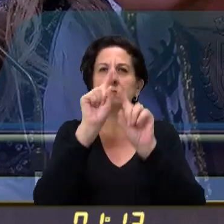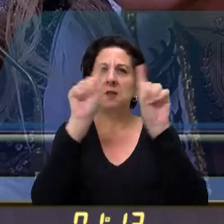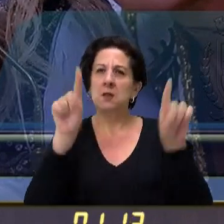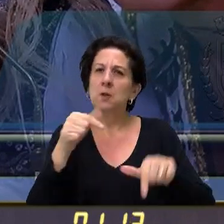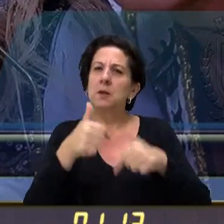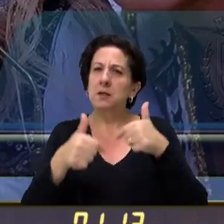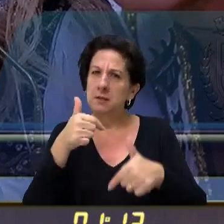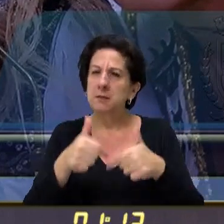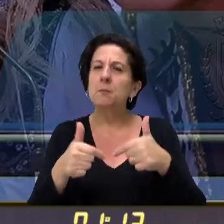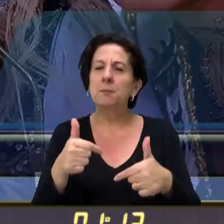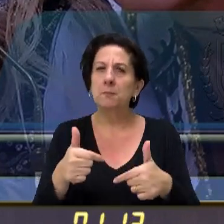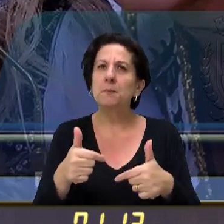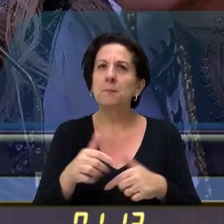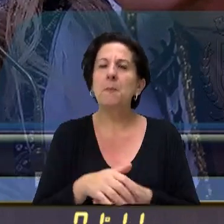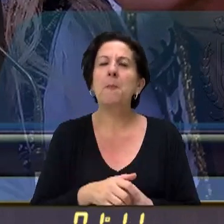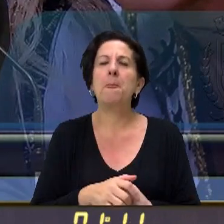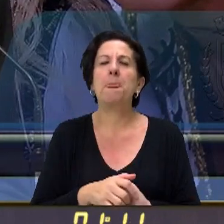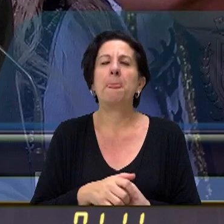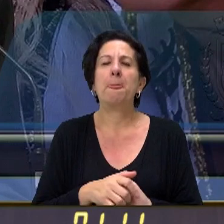servidores do Executivo.